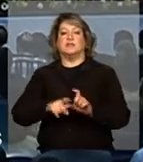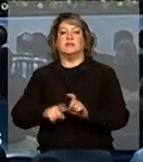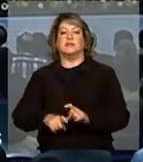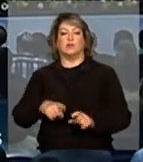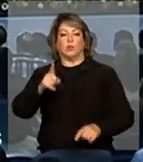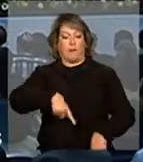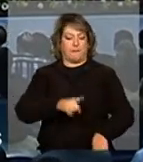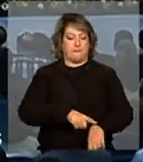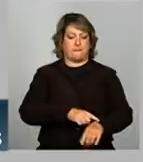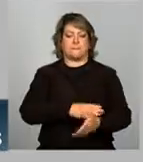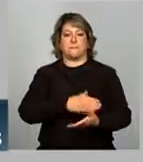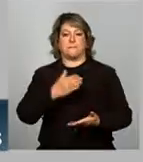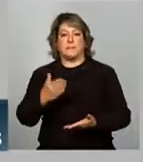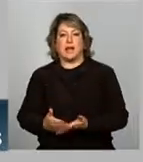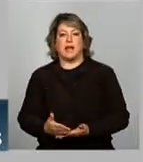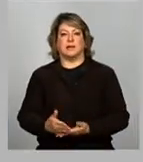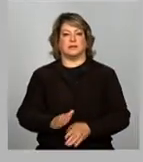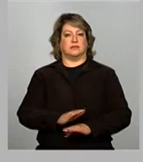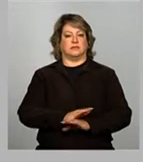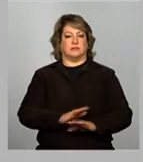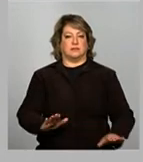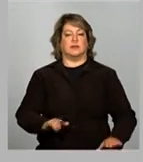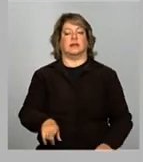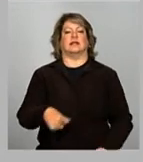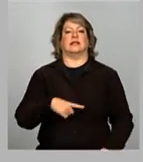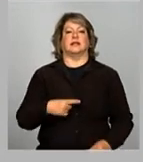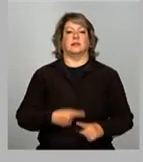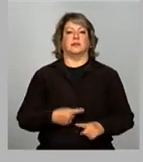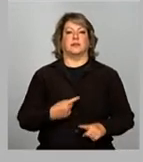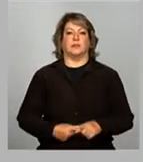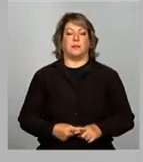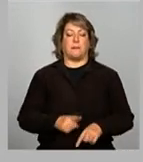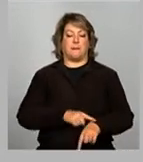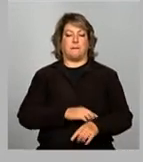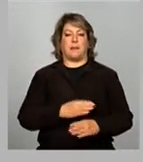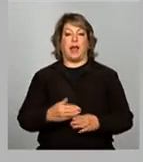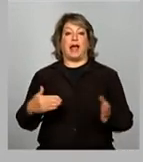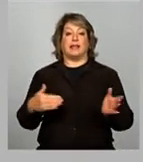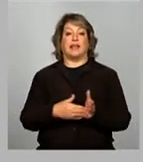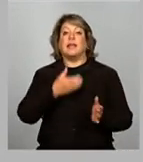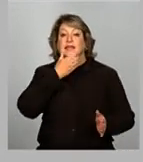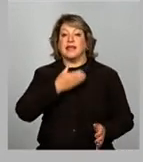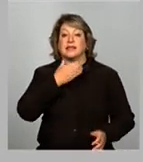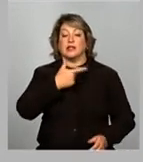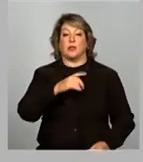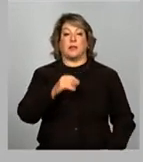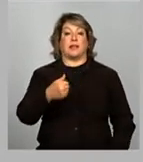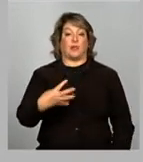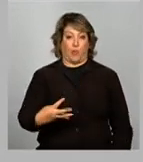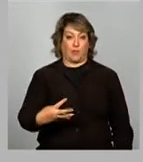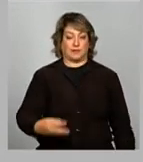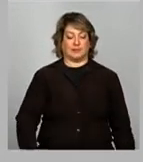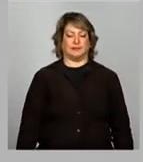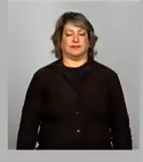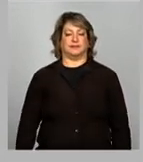seus prazos processuais e do seu prazo de prescrição até dezembro de 14.